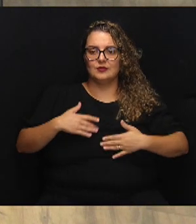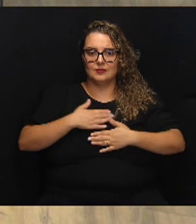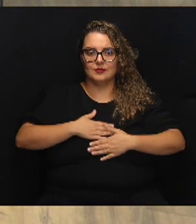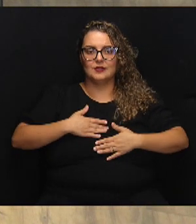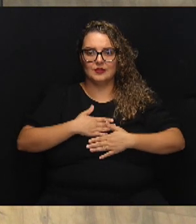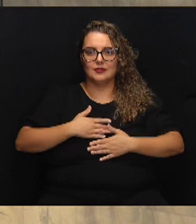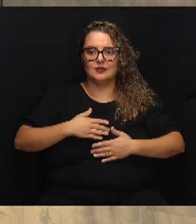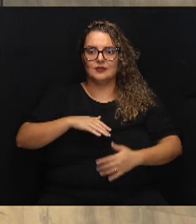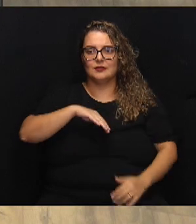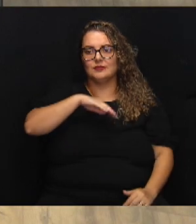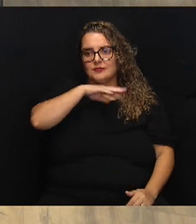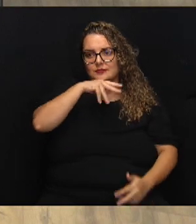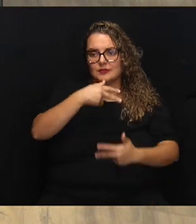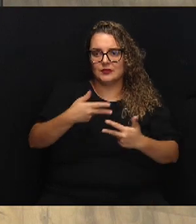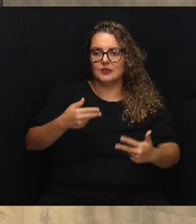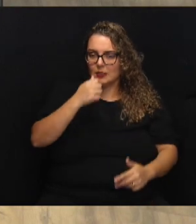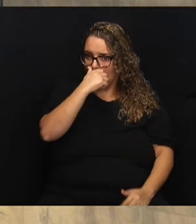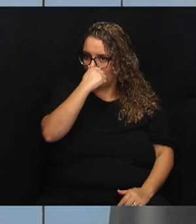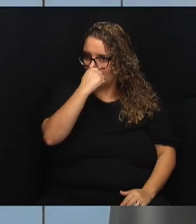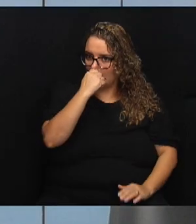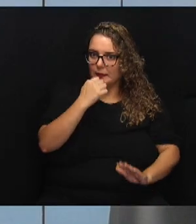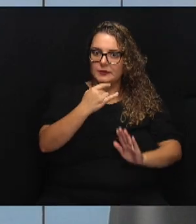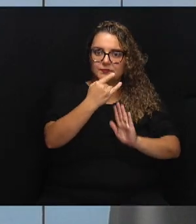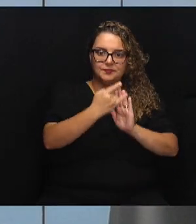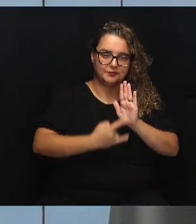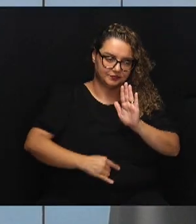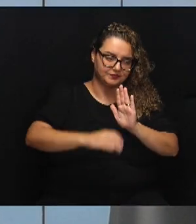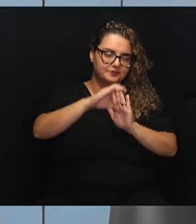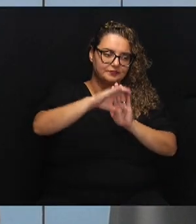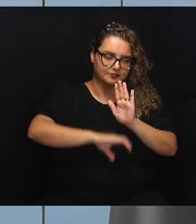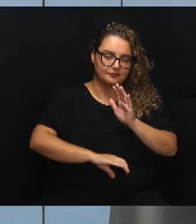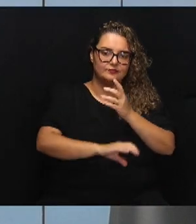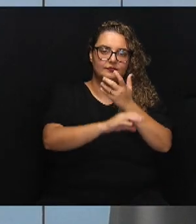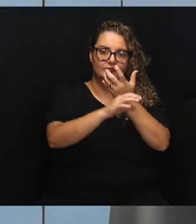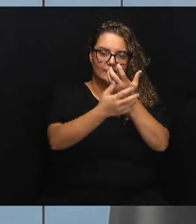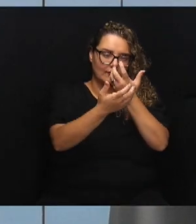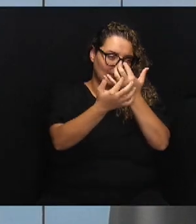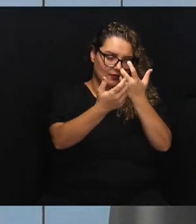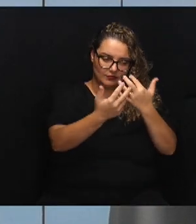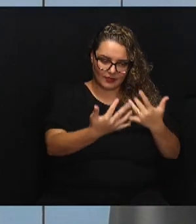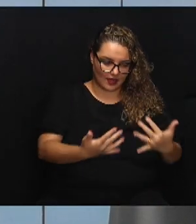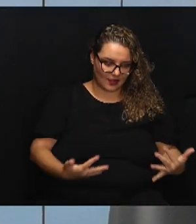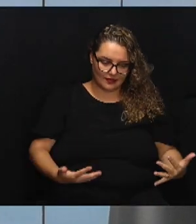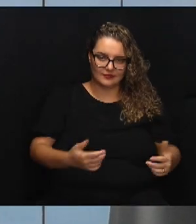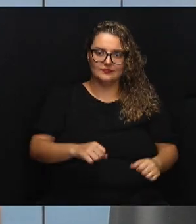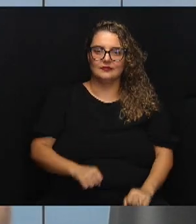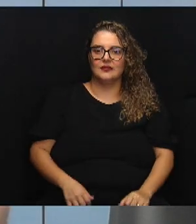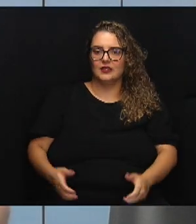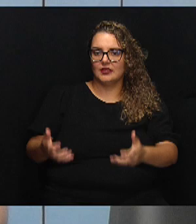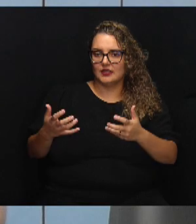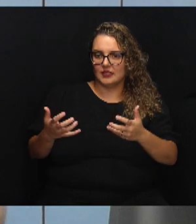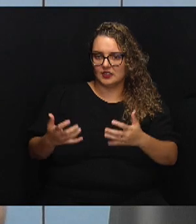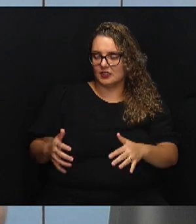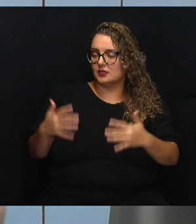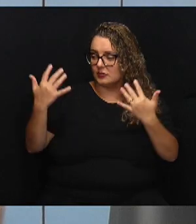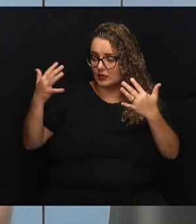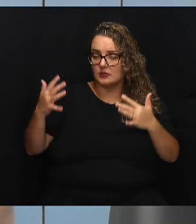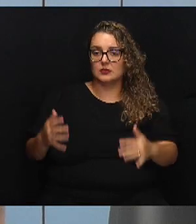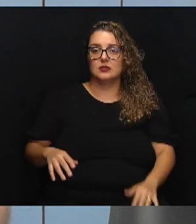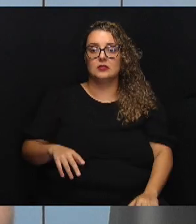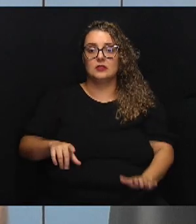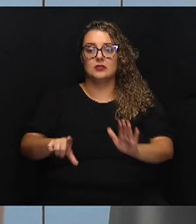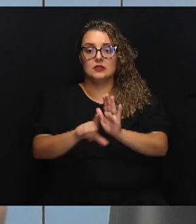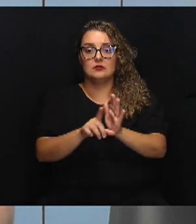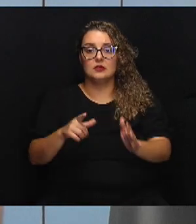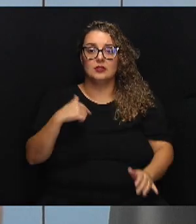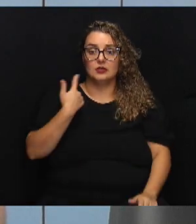um currículo aí extenso, né? Daqui a pouco ela vai falar também um pouquinho. Quero parabenizar o Permínio por ter essa lei, né? Que a gente possa